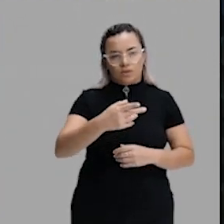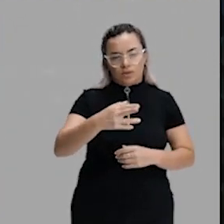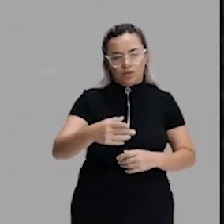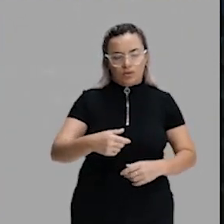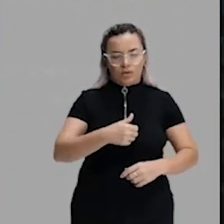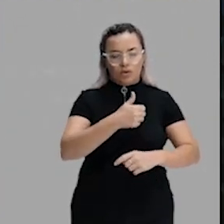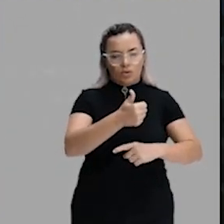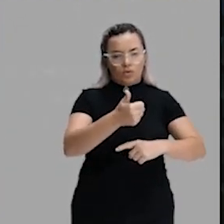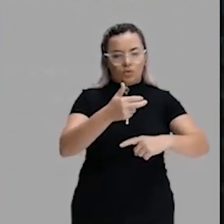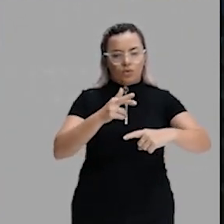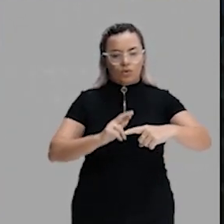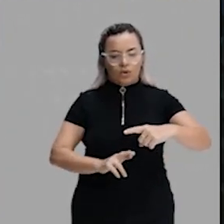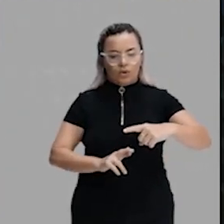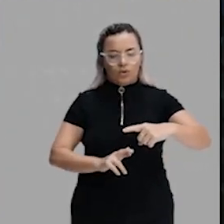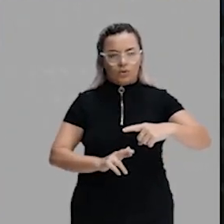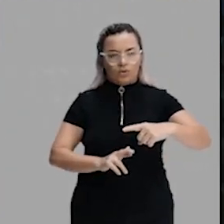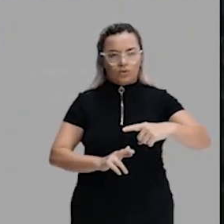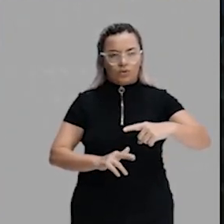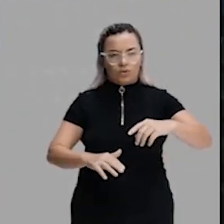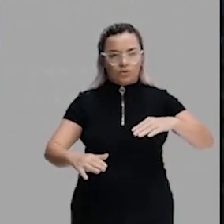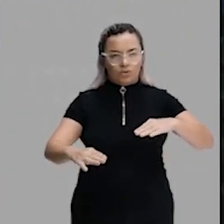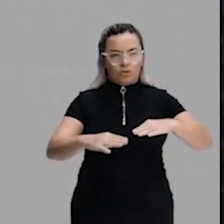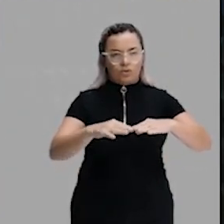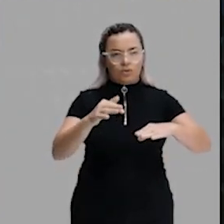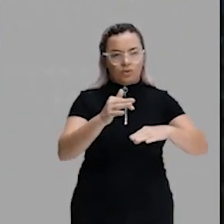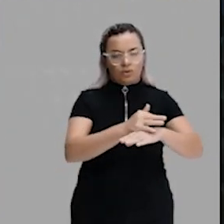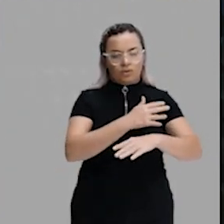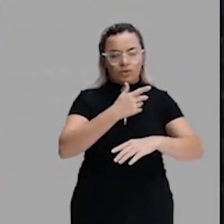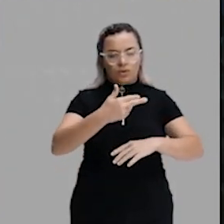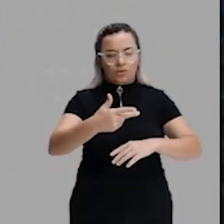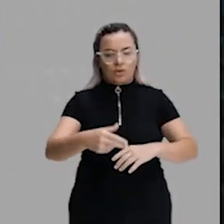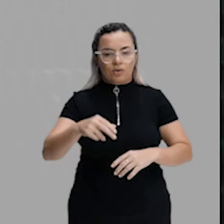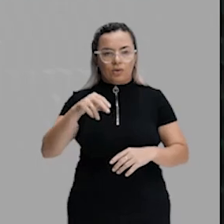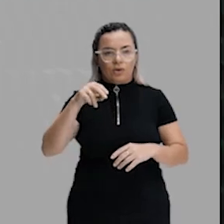multiplicado pelo inverso, né?